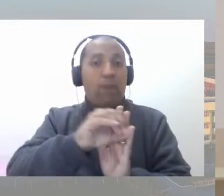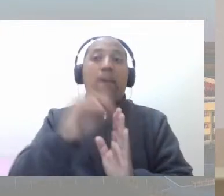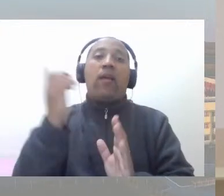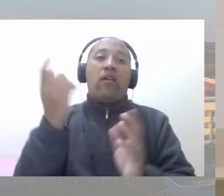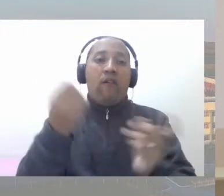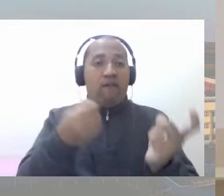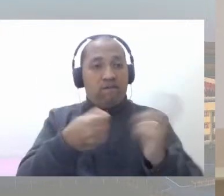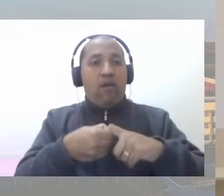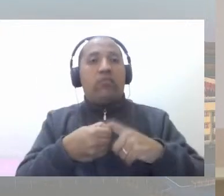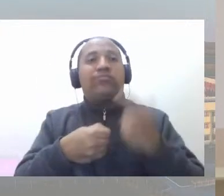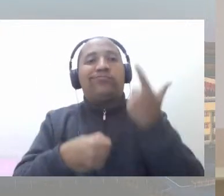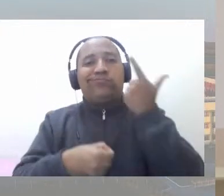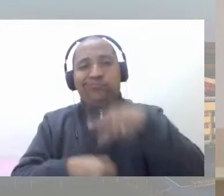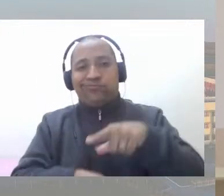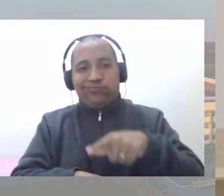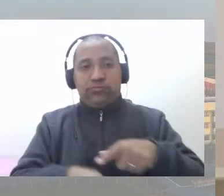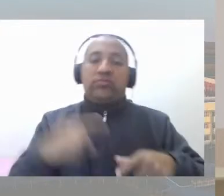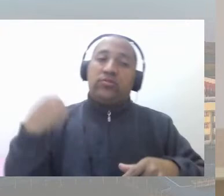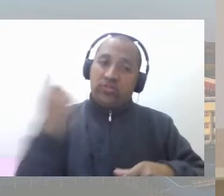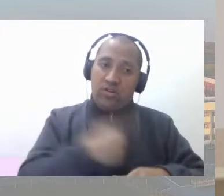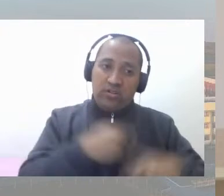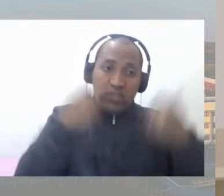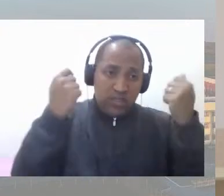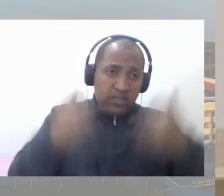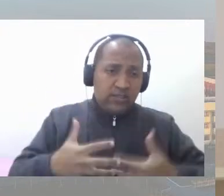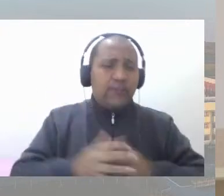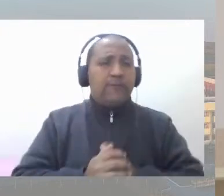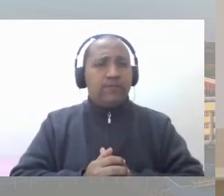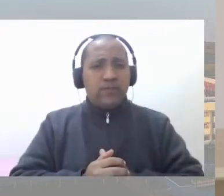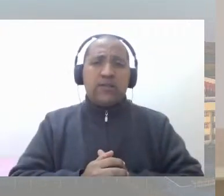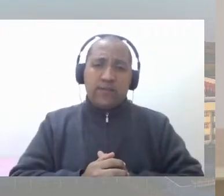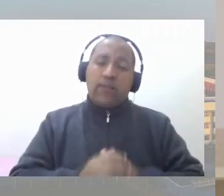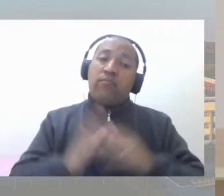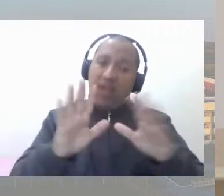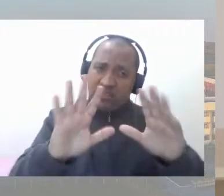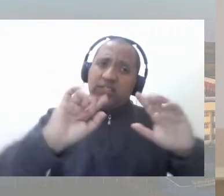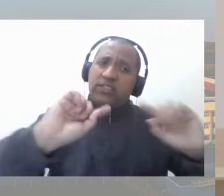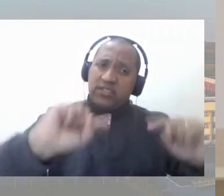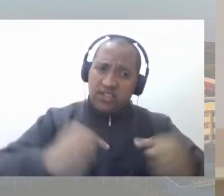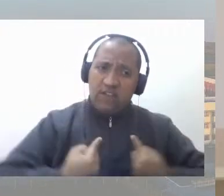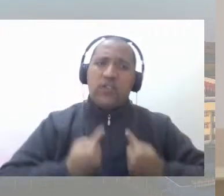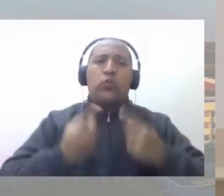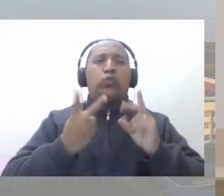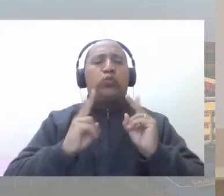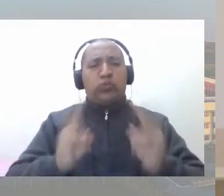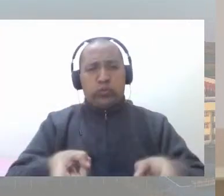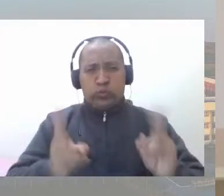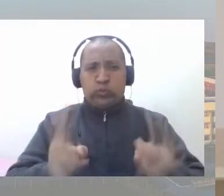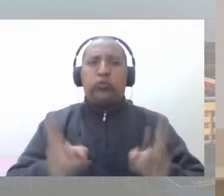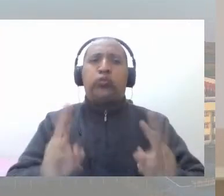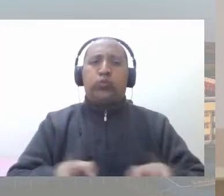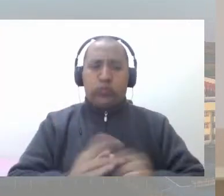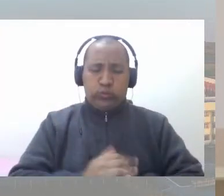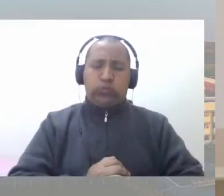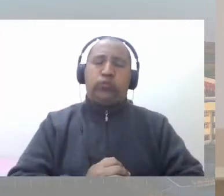esse resgate, né, de como que se chegou. Mas os desafios continuam ainda. Os desafios continuam.